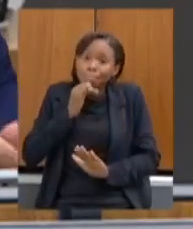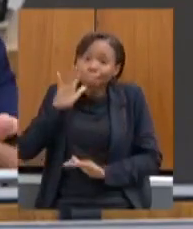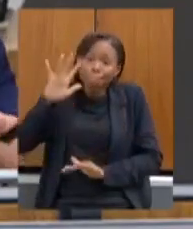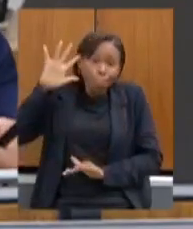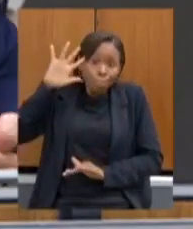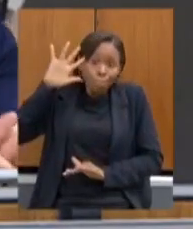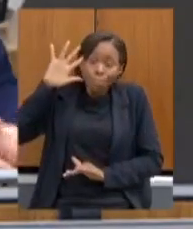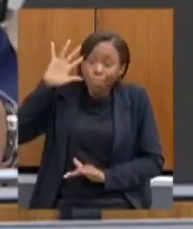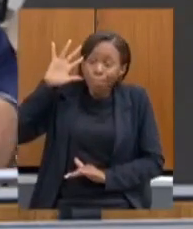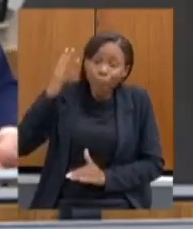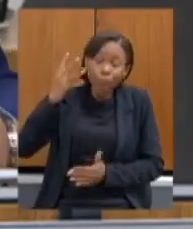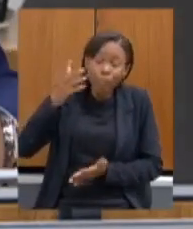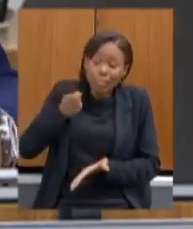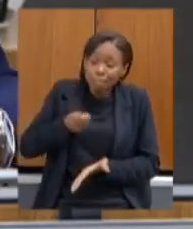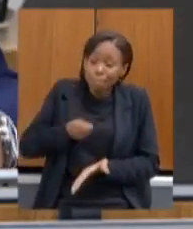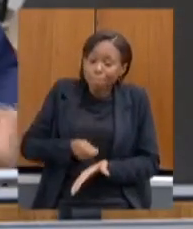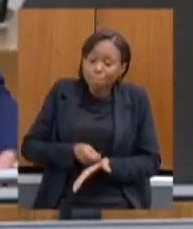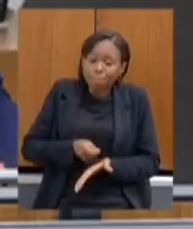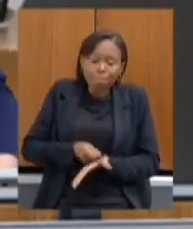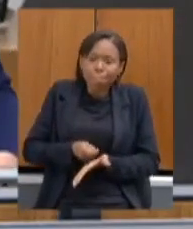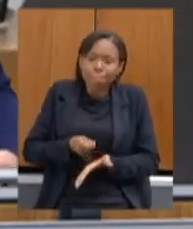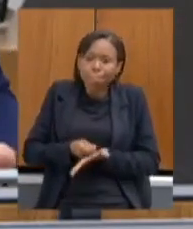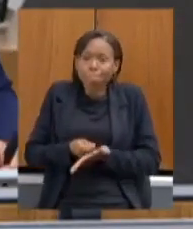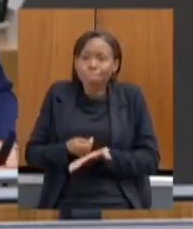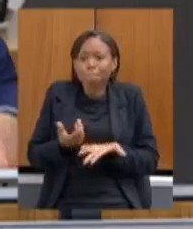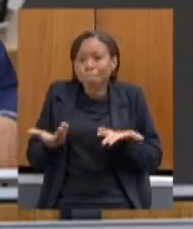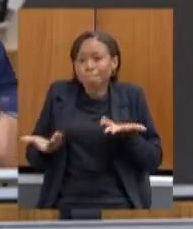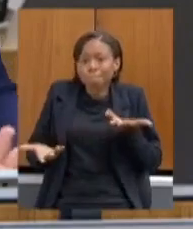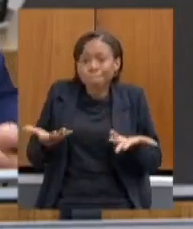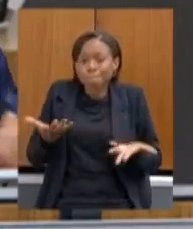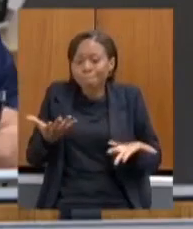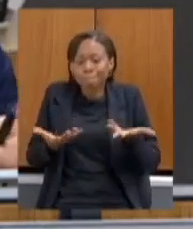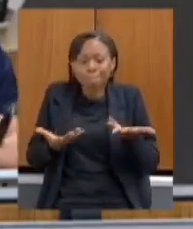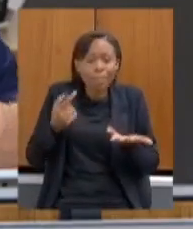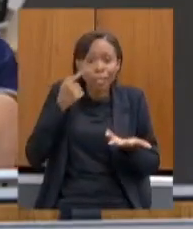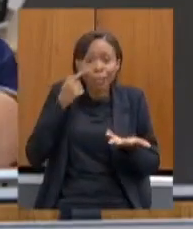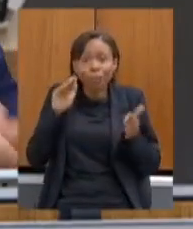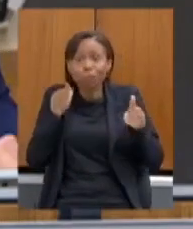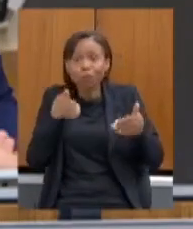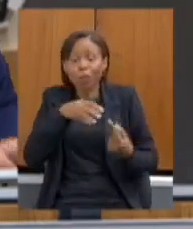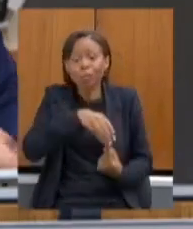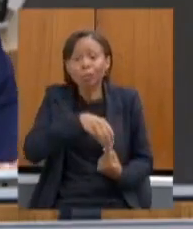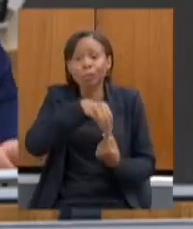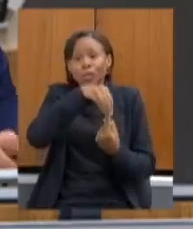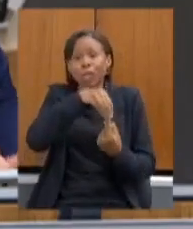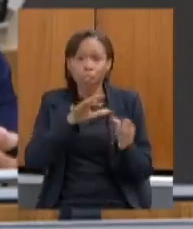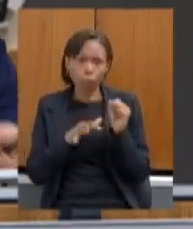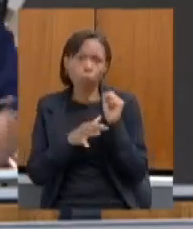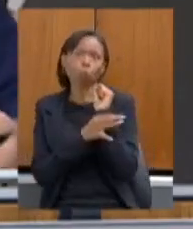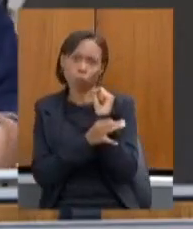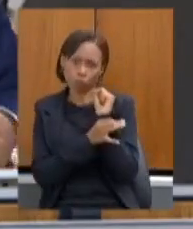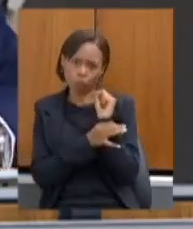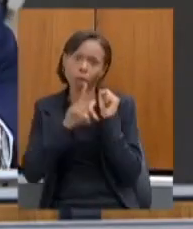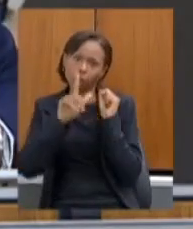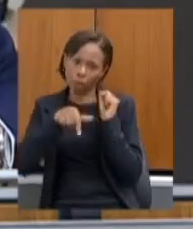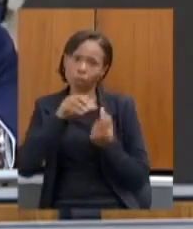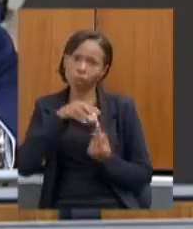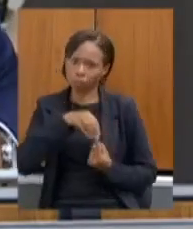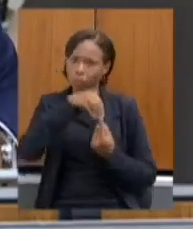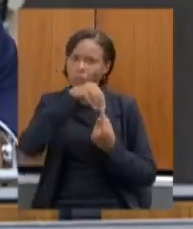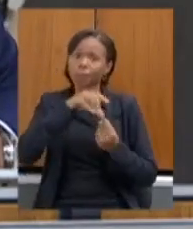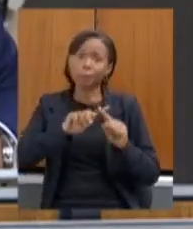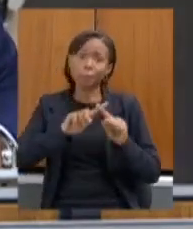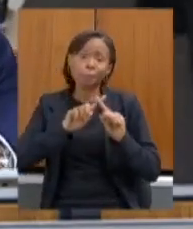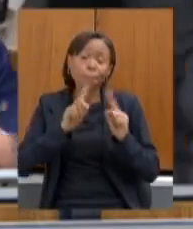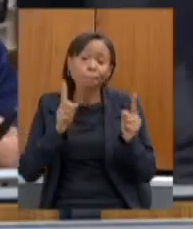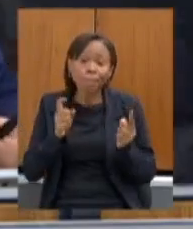decisões que equilibrem as necessidades do nosso Estado e as prioridades do nosso Estado. Segurança pública é uma prioridade, como eu disse, mas a situação fiscal